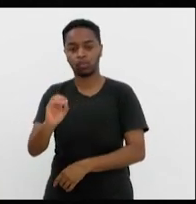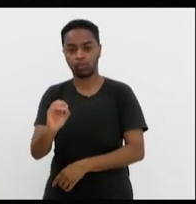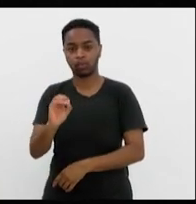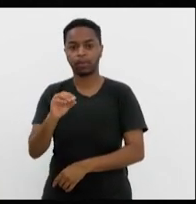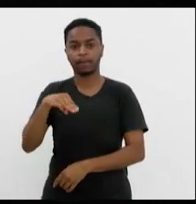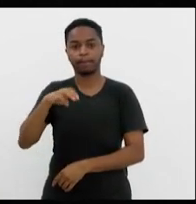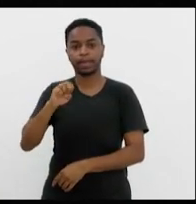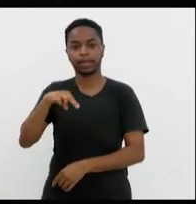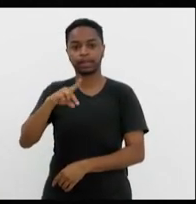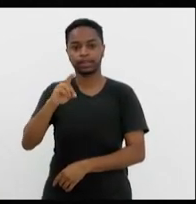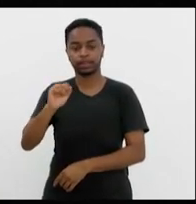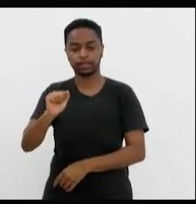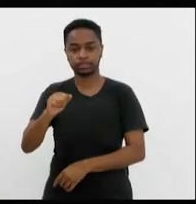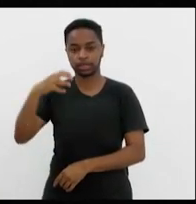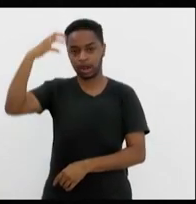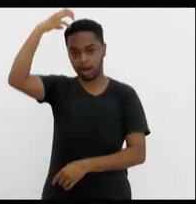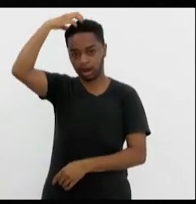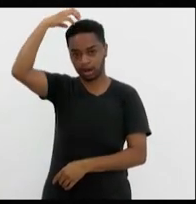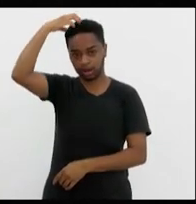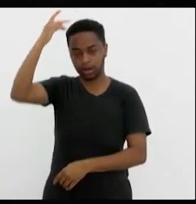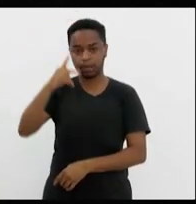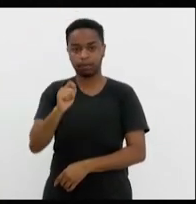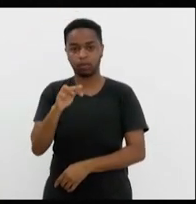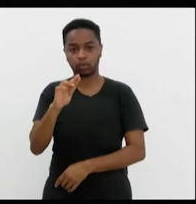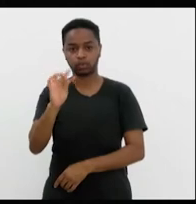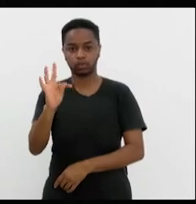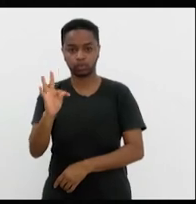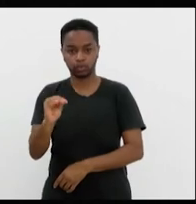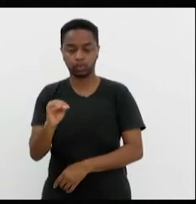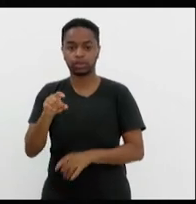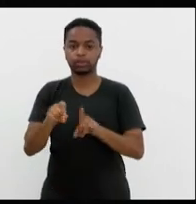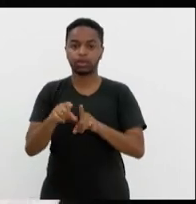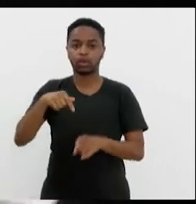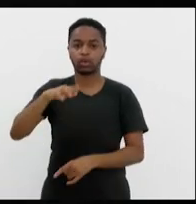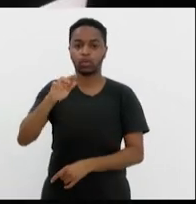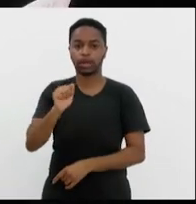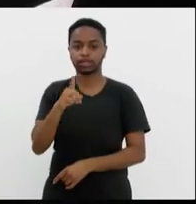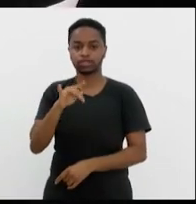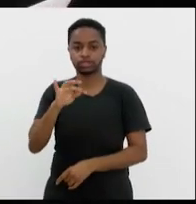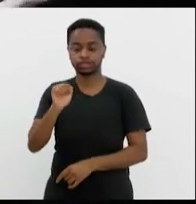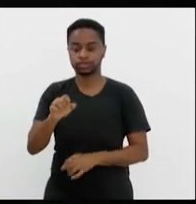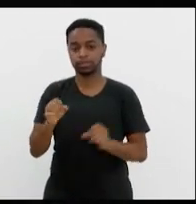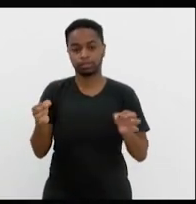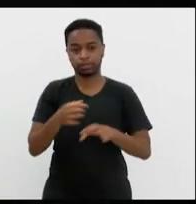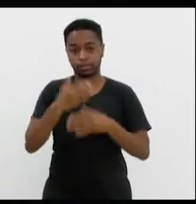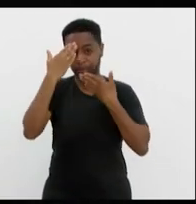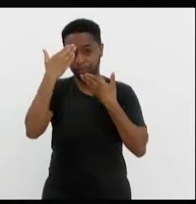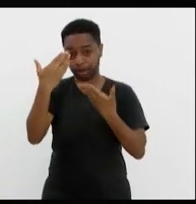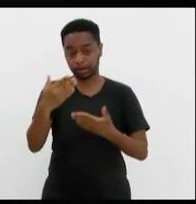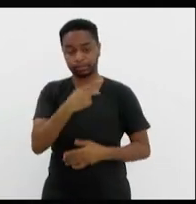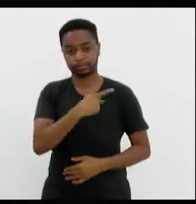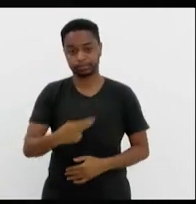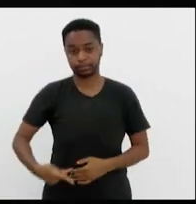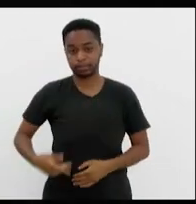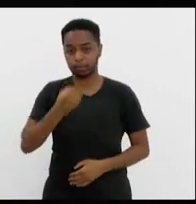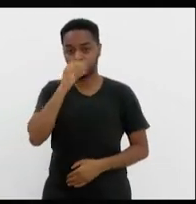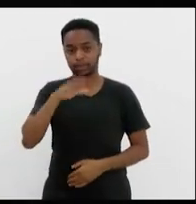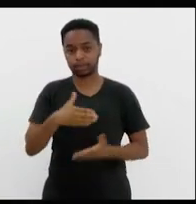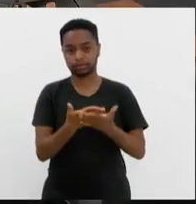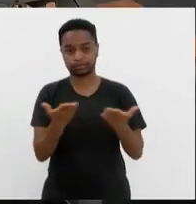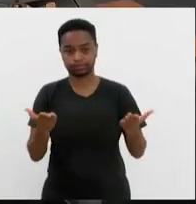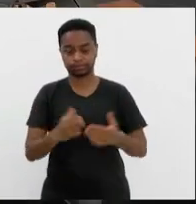Mendes, Angra dos Reis, Porto Real e Coatis. É isso, gente. Muito obrigada, presidente. Boa tarde para